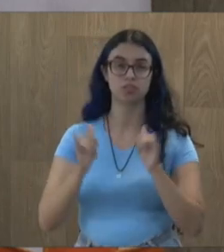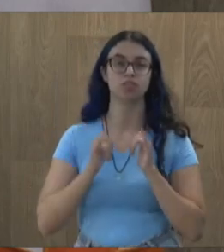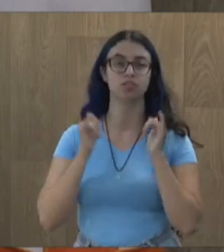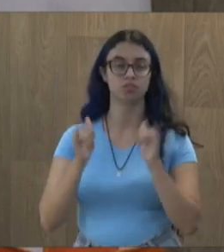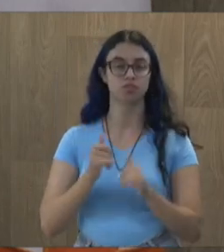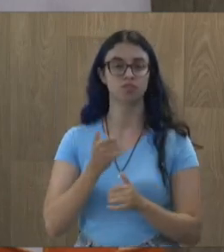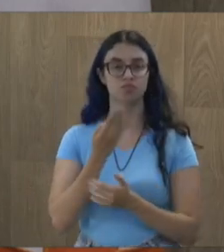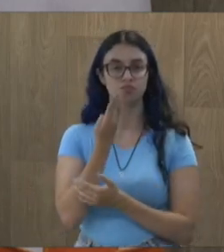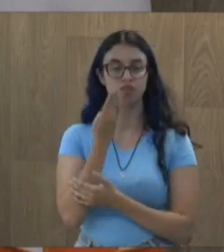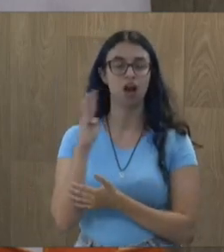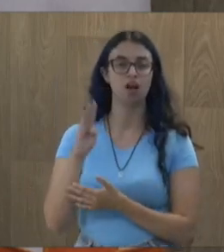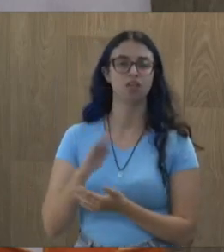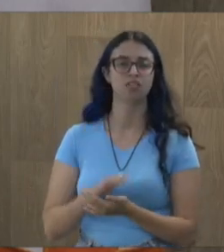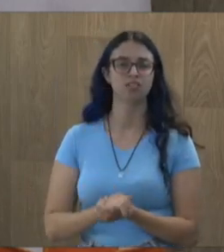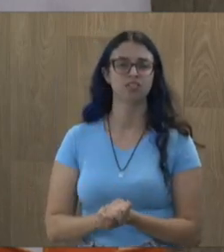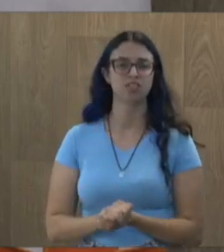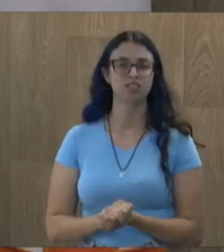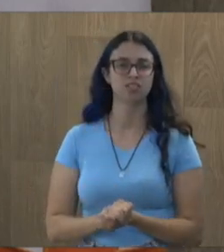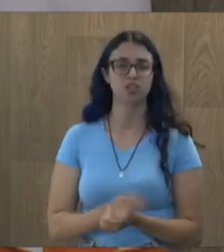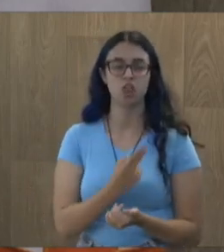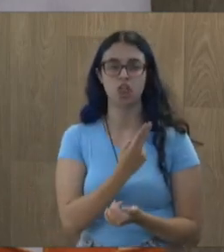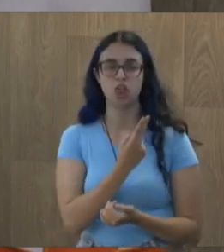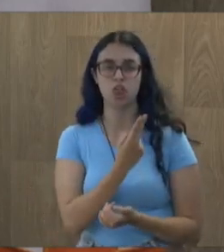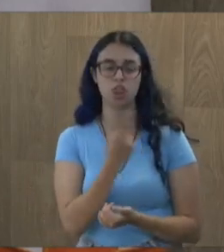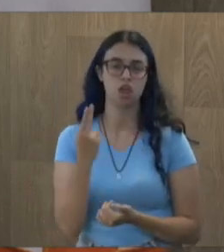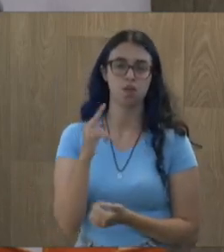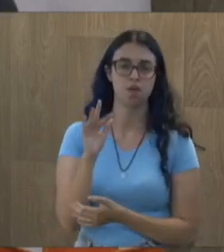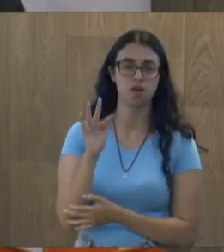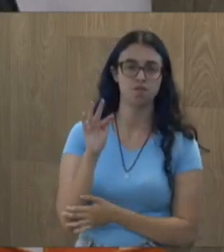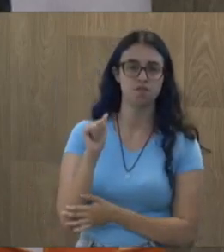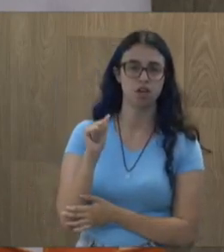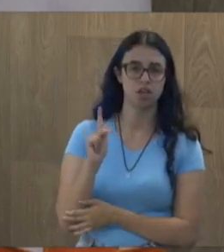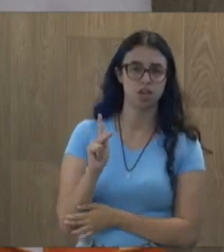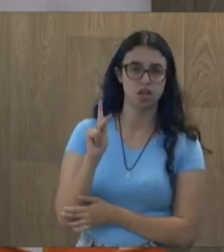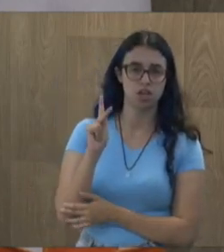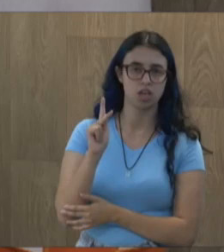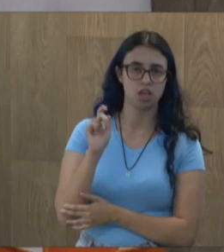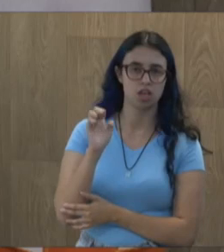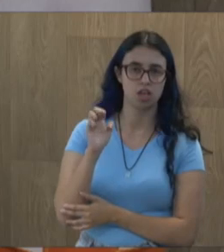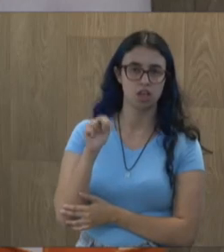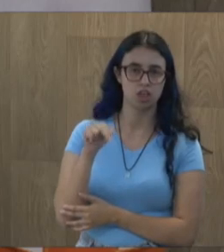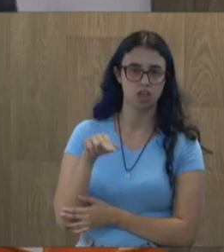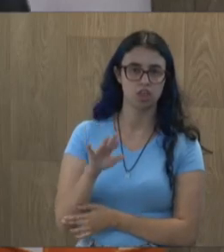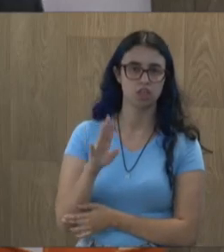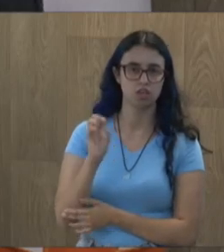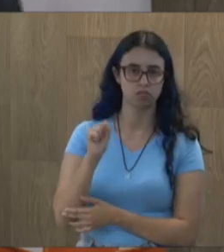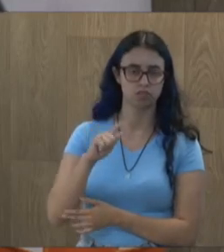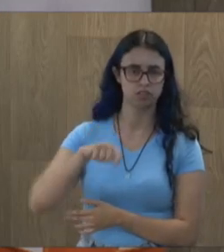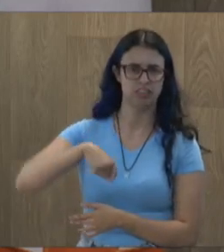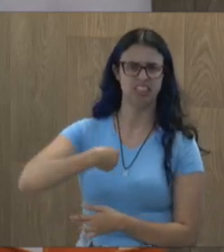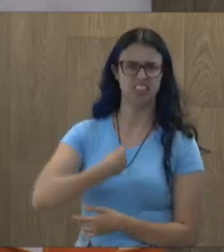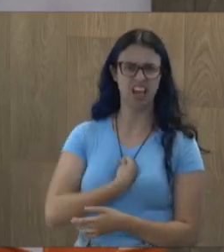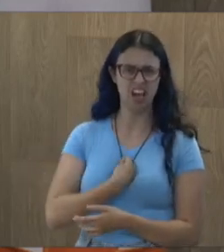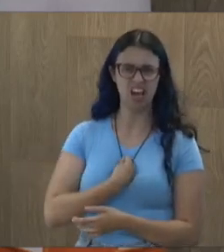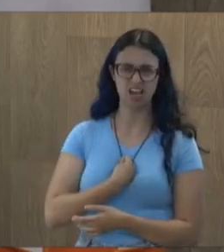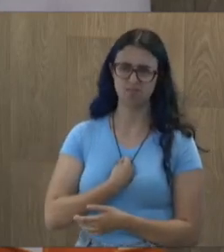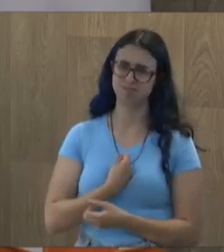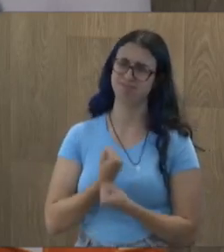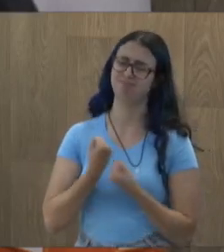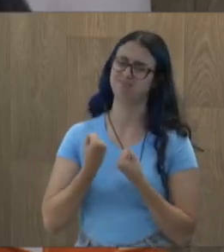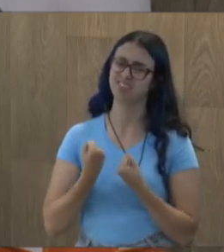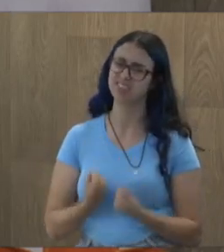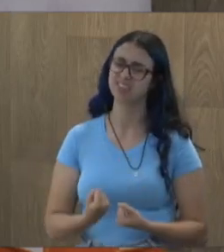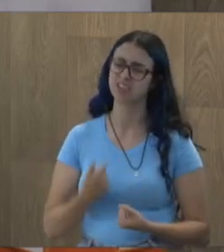pesada. Fake news. Esse cara aqui, senhor presidente, é trabalhador, 20 anos, 22 anos,